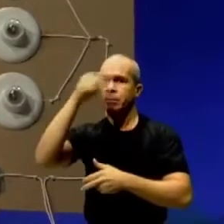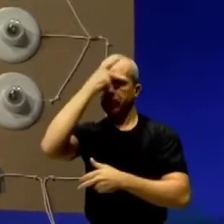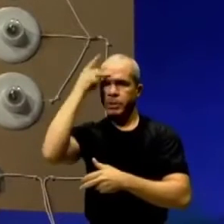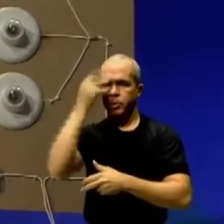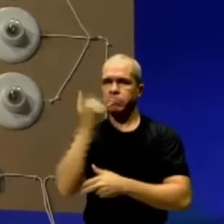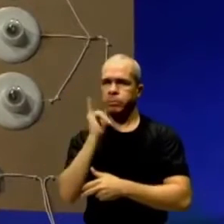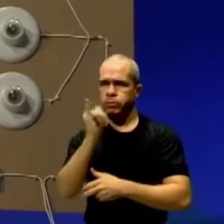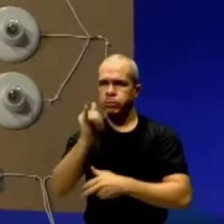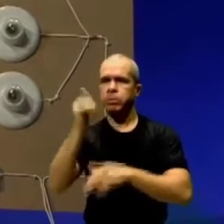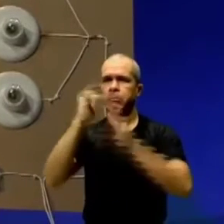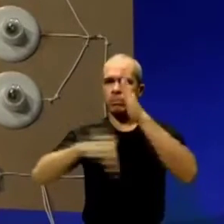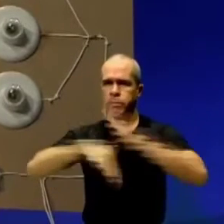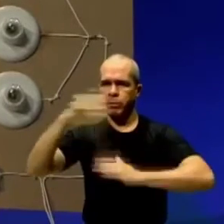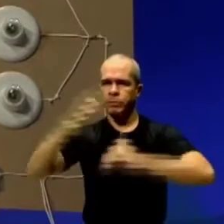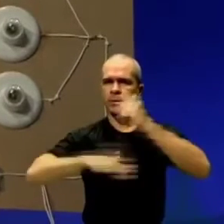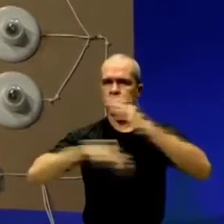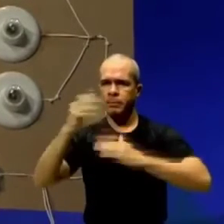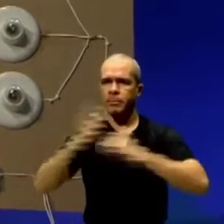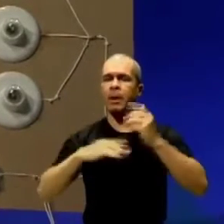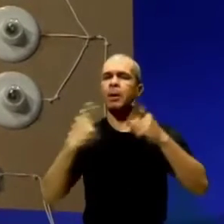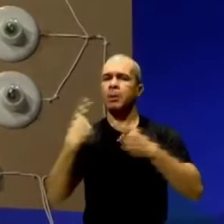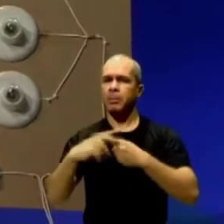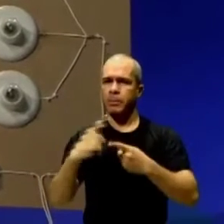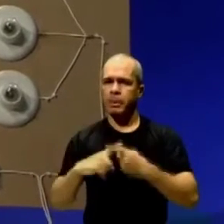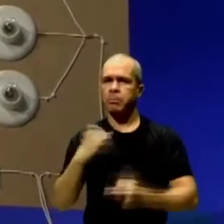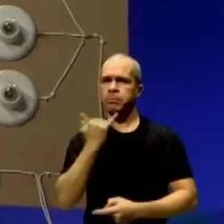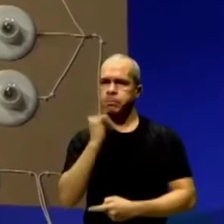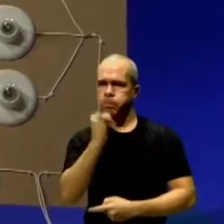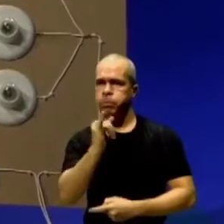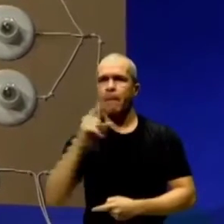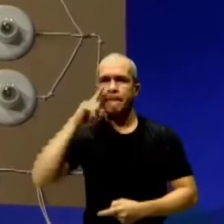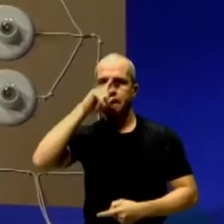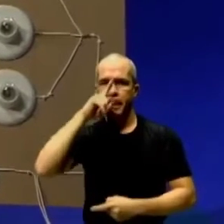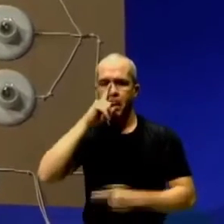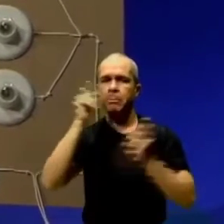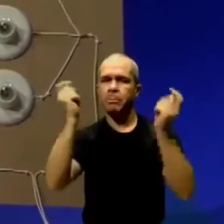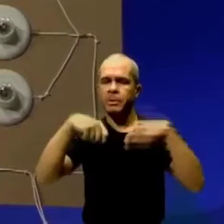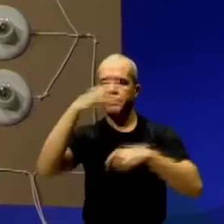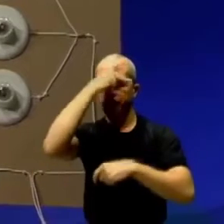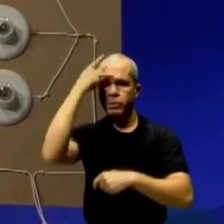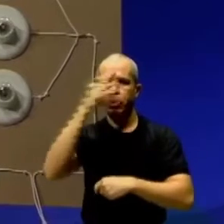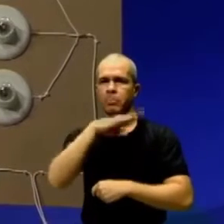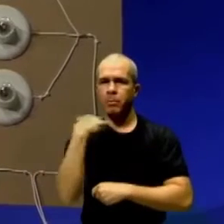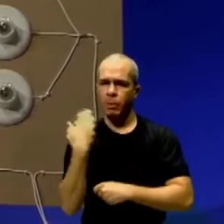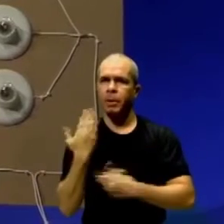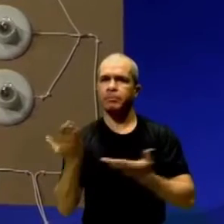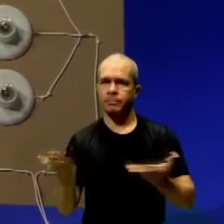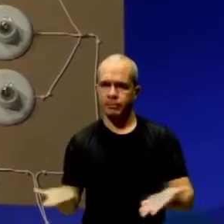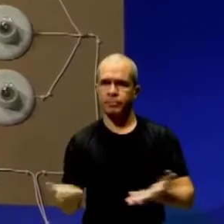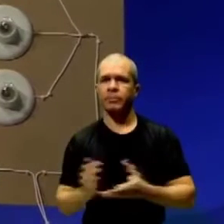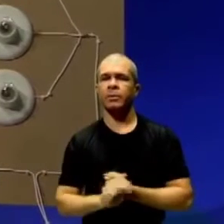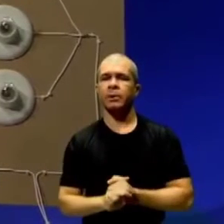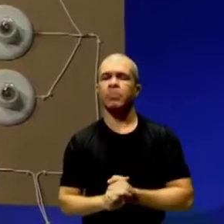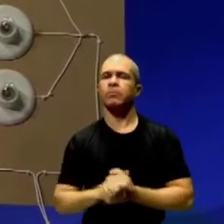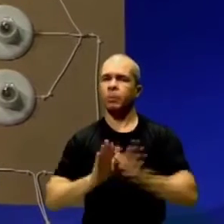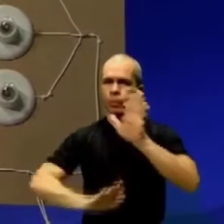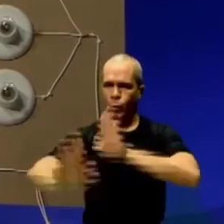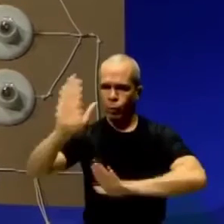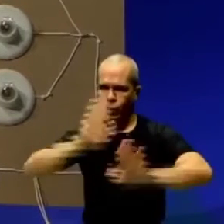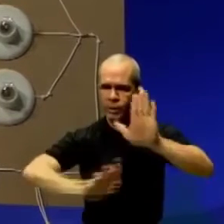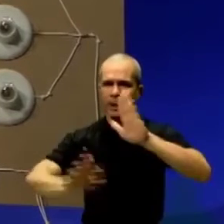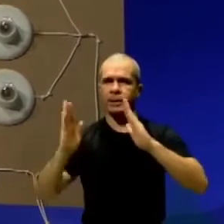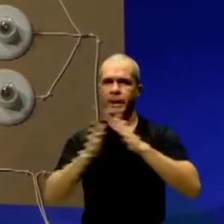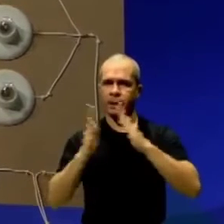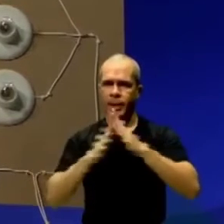entende. Porque a morte nesse tipo de equipamento, ela é silenciosa, ela não vai te avisar, ok? Tranquilo? Então,